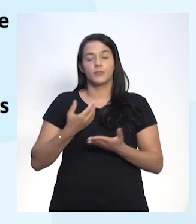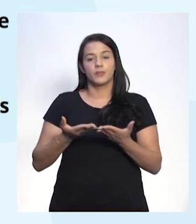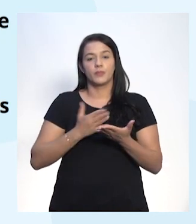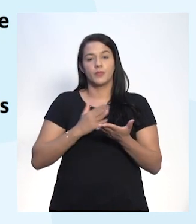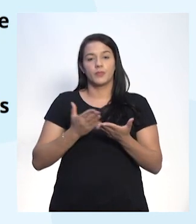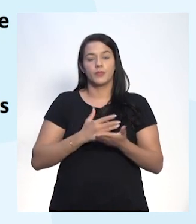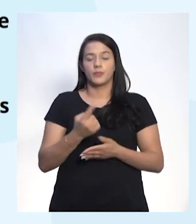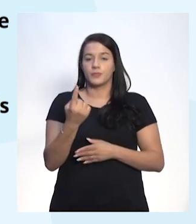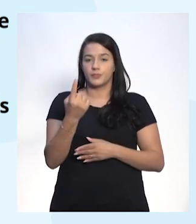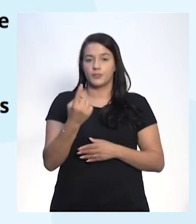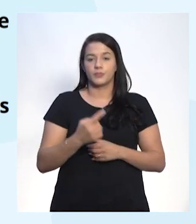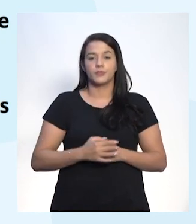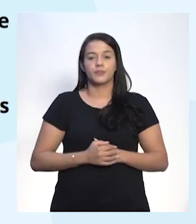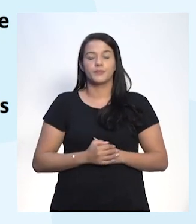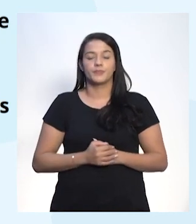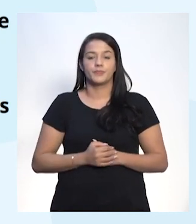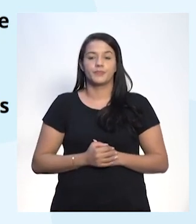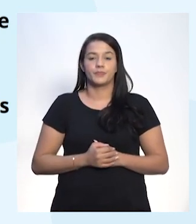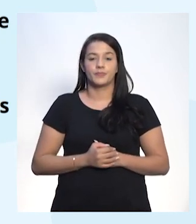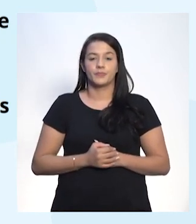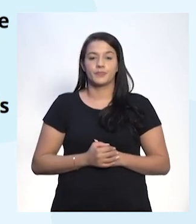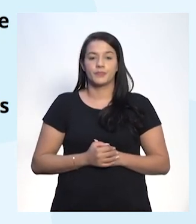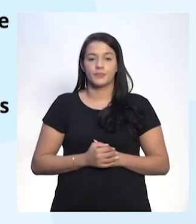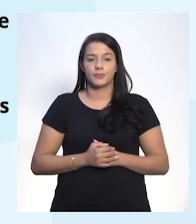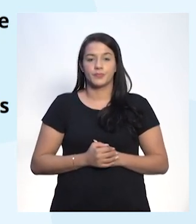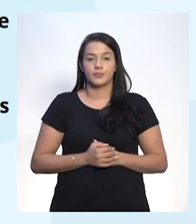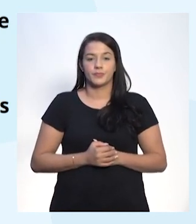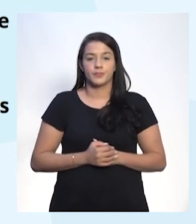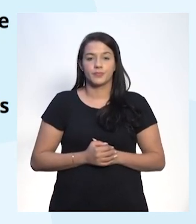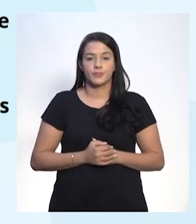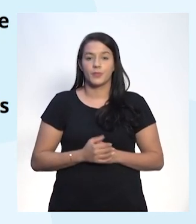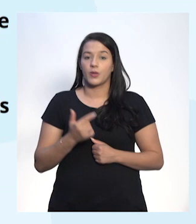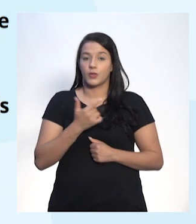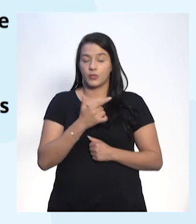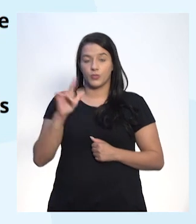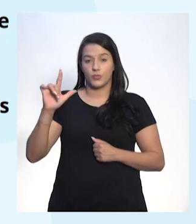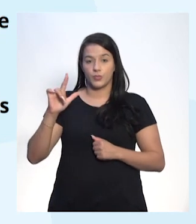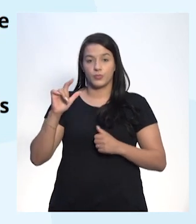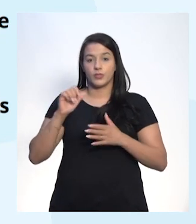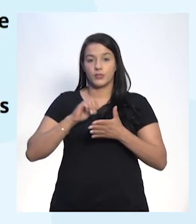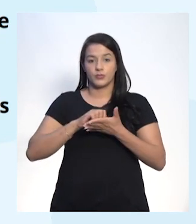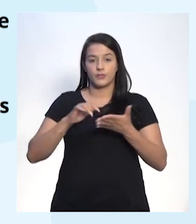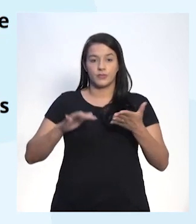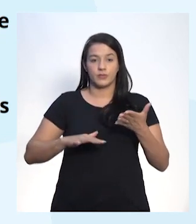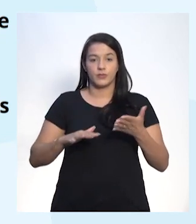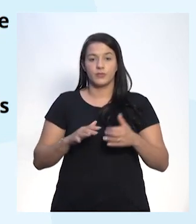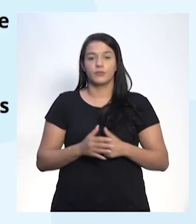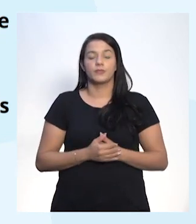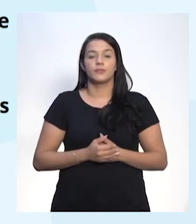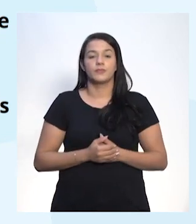forem usar na recuperação, já tenha o texto aí, certo? Vamos para o próximo exercício agora. A